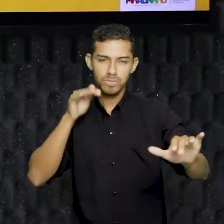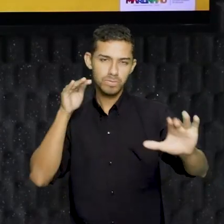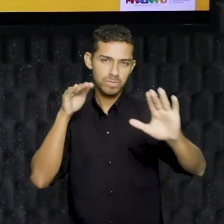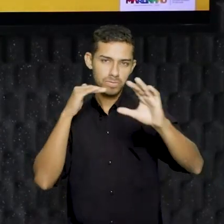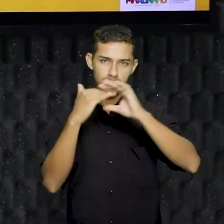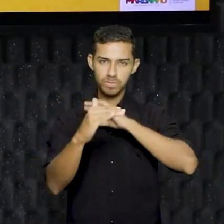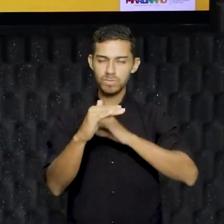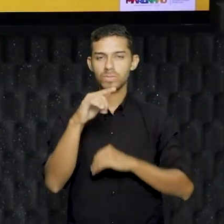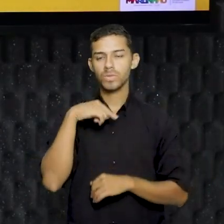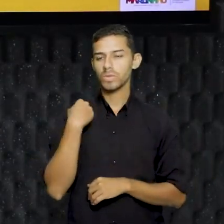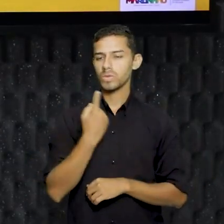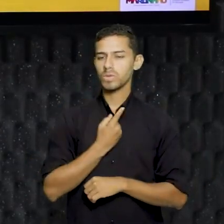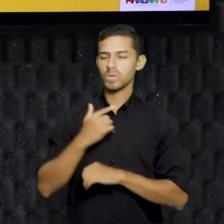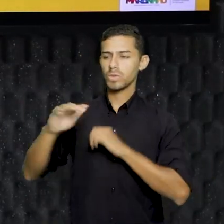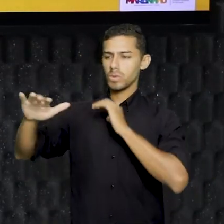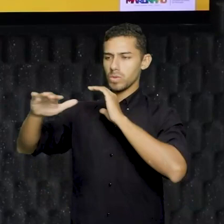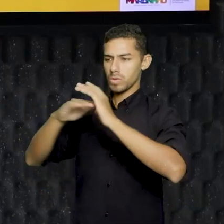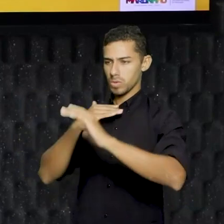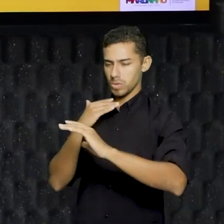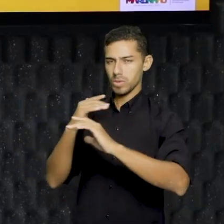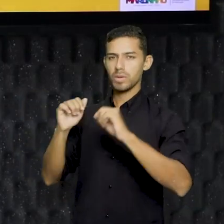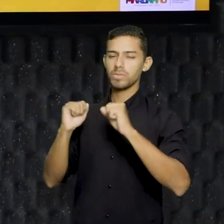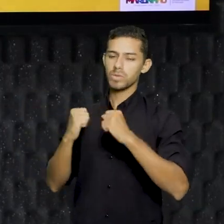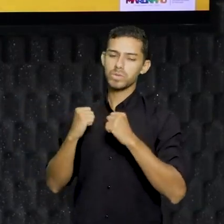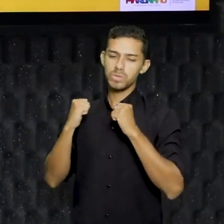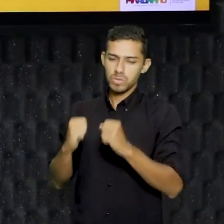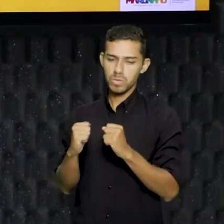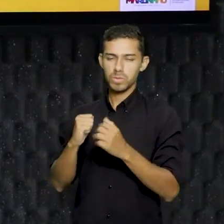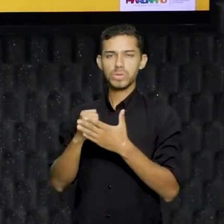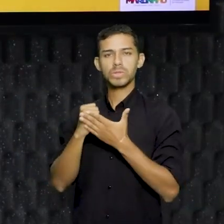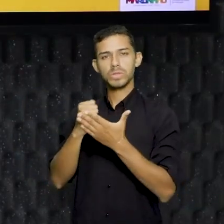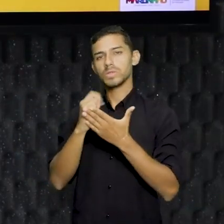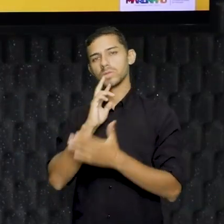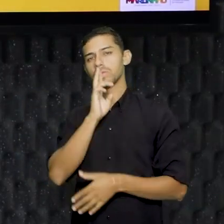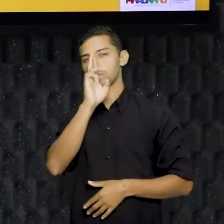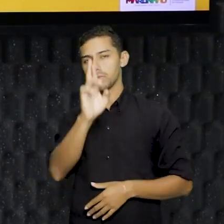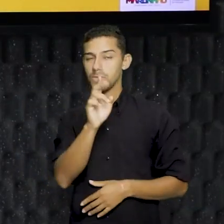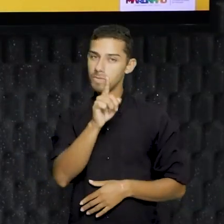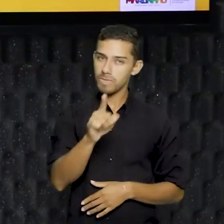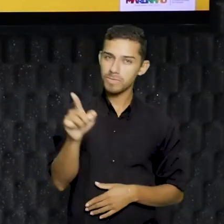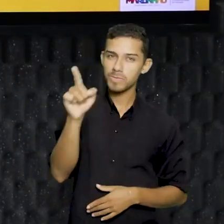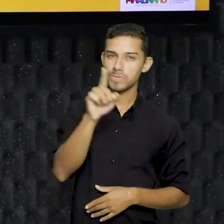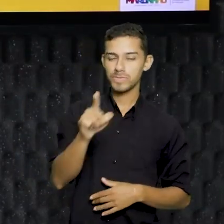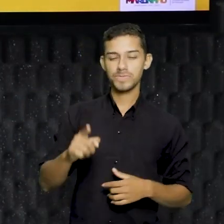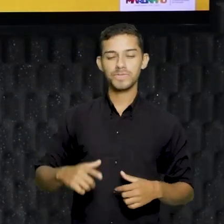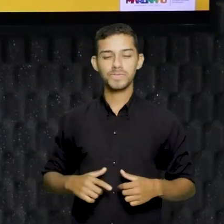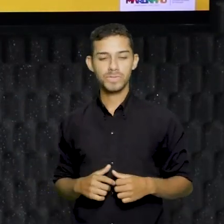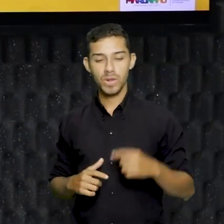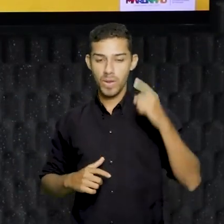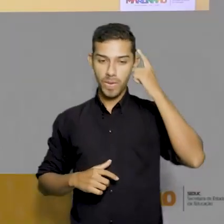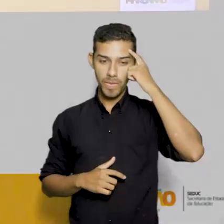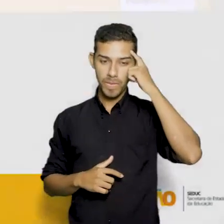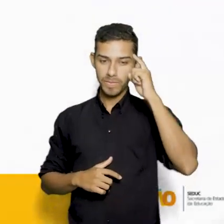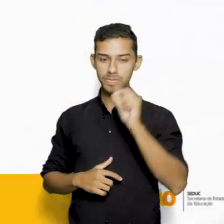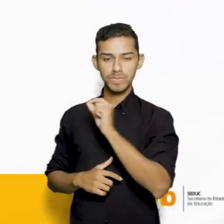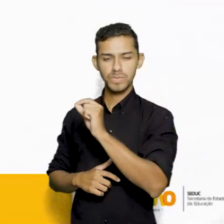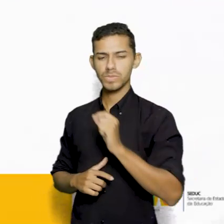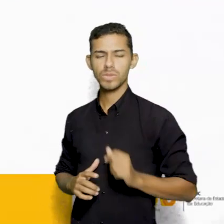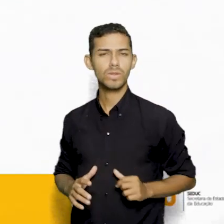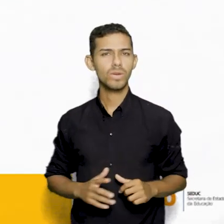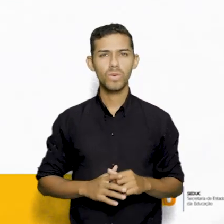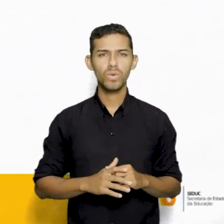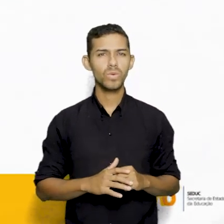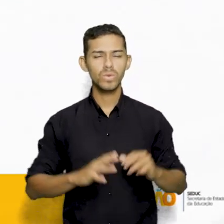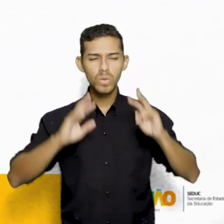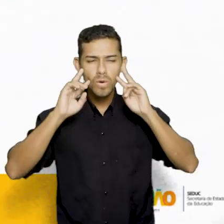prazer de contribuir com vocês em qualquer momento Ok mas vem comigo aqui vamos pensar sobre essa questão aquilo que nunca foi